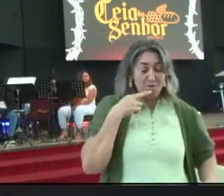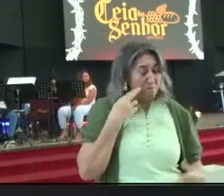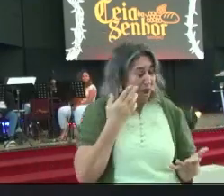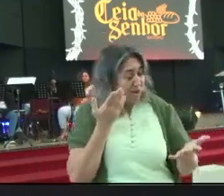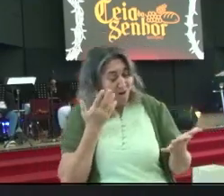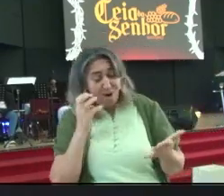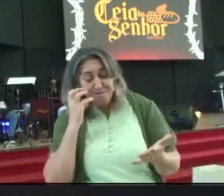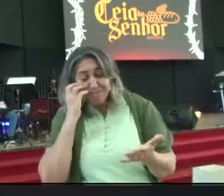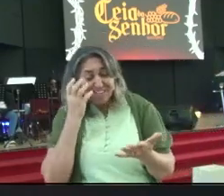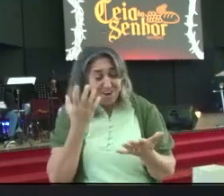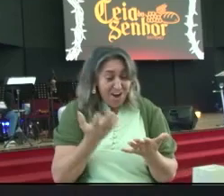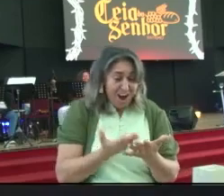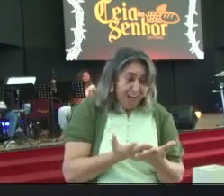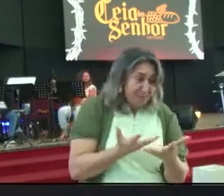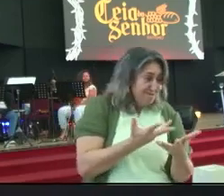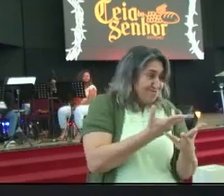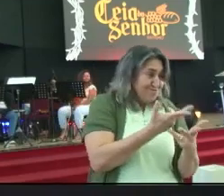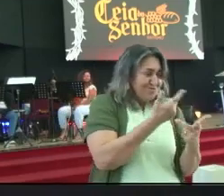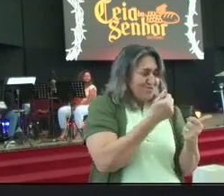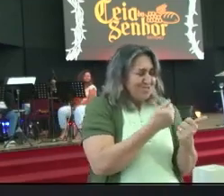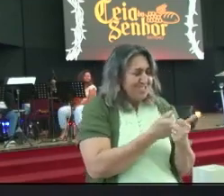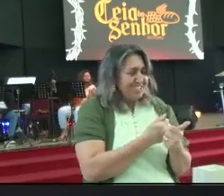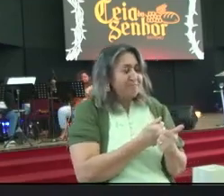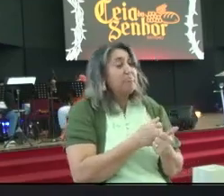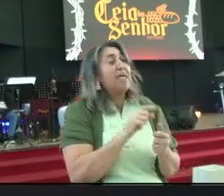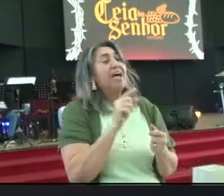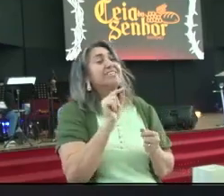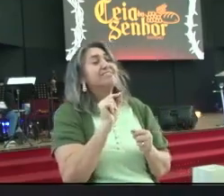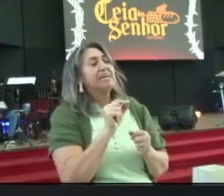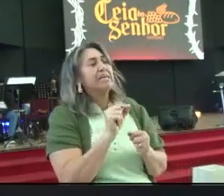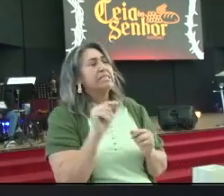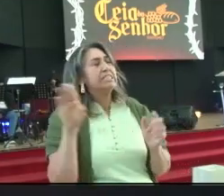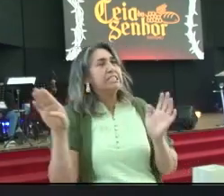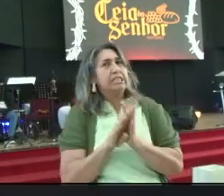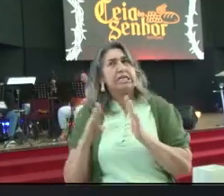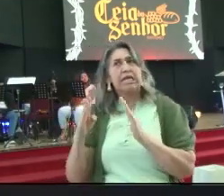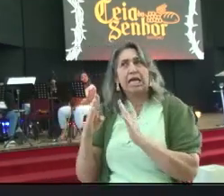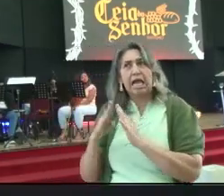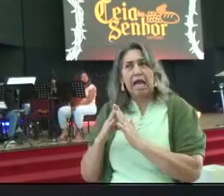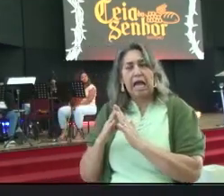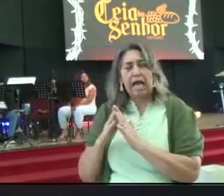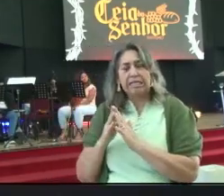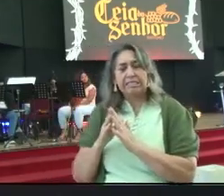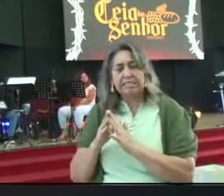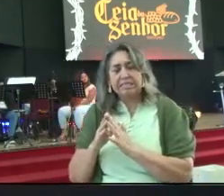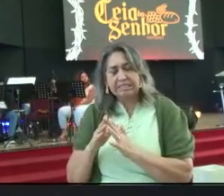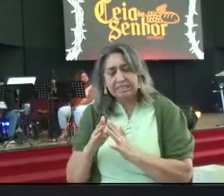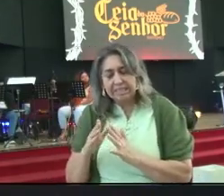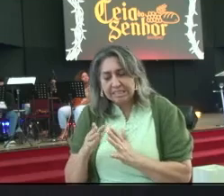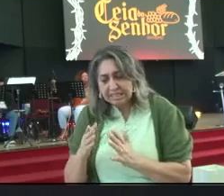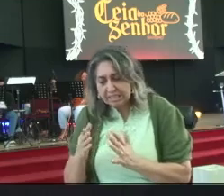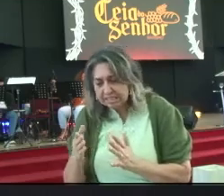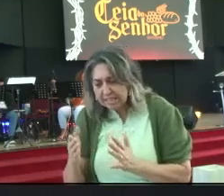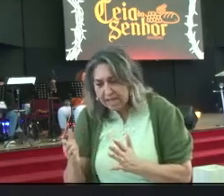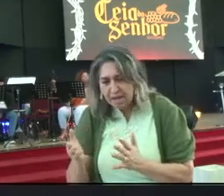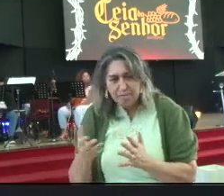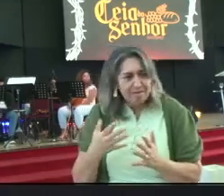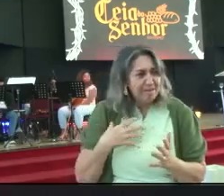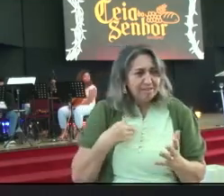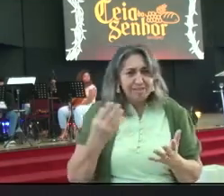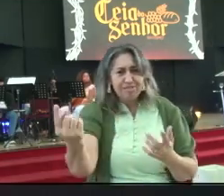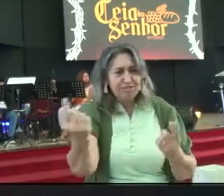do Hernandes Dias, maravilha. Aí você faz a seguinte pergunta, quando chega em casa, você abre a caixa, vem os filhos, tem até um